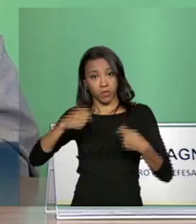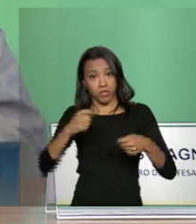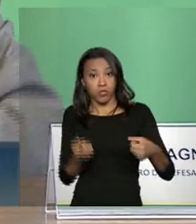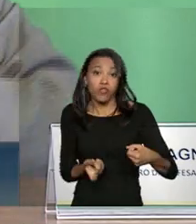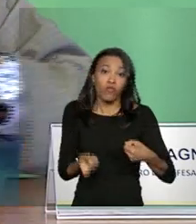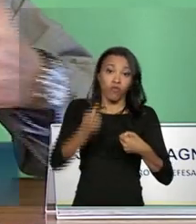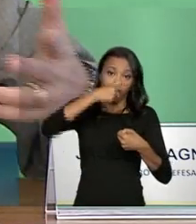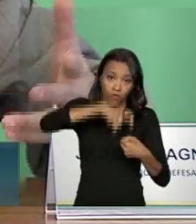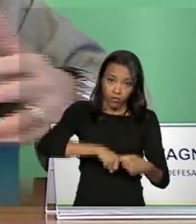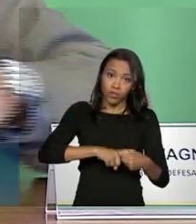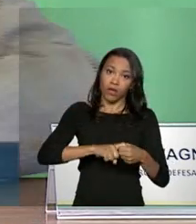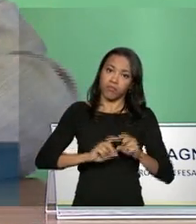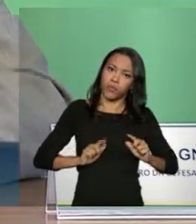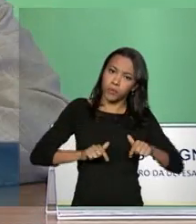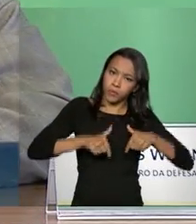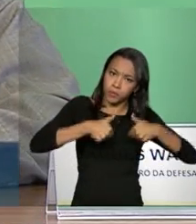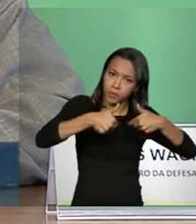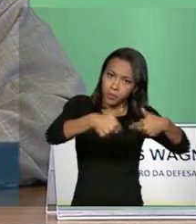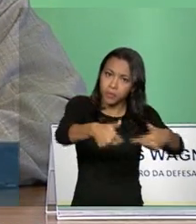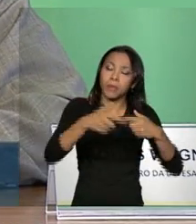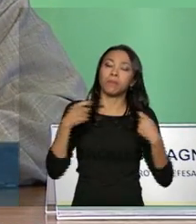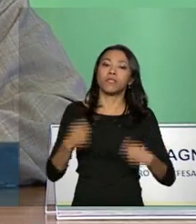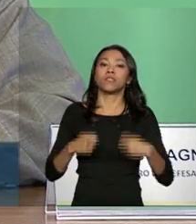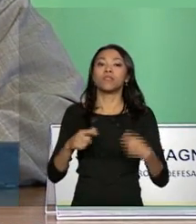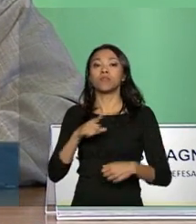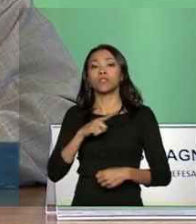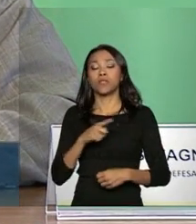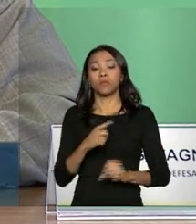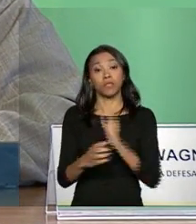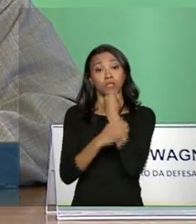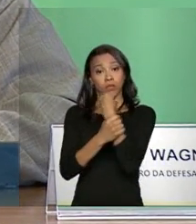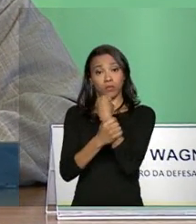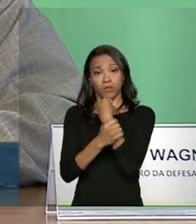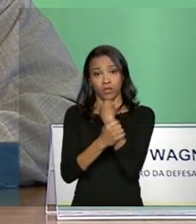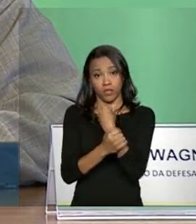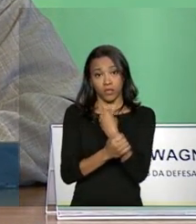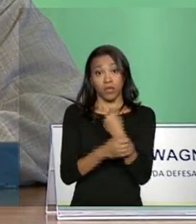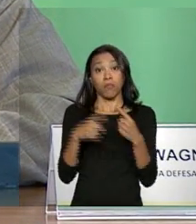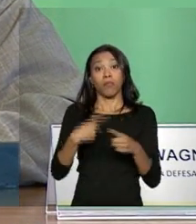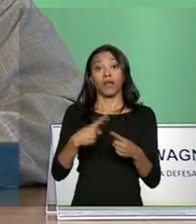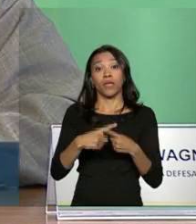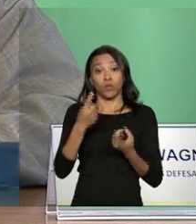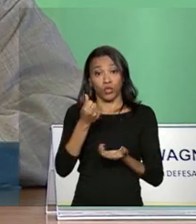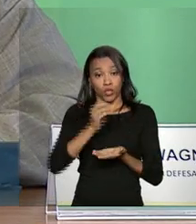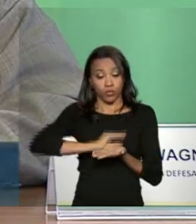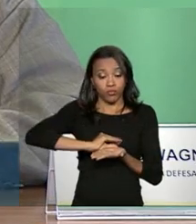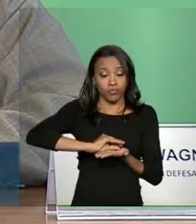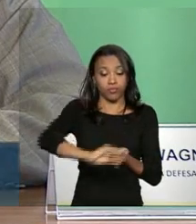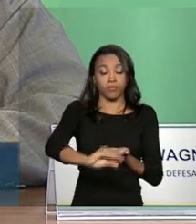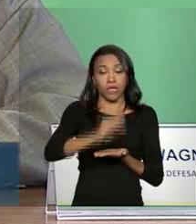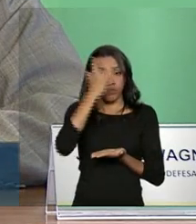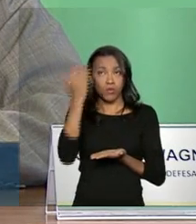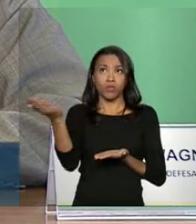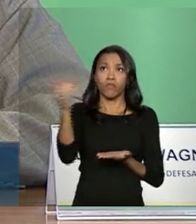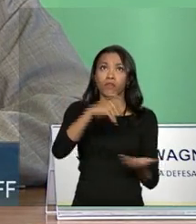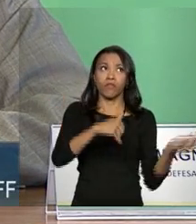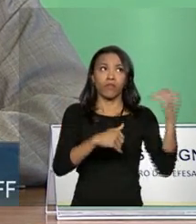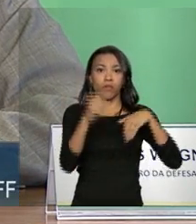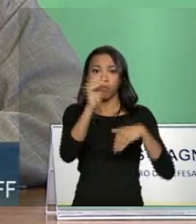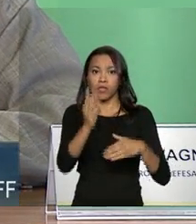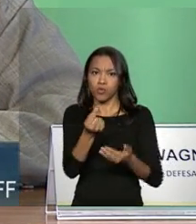retomada, você precisa ter algum grau de estabilidade para que os investimentos ocorram